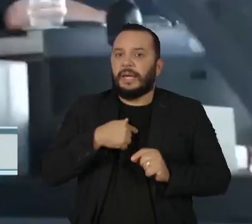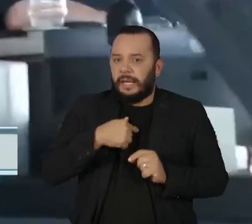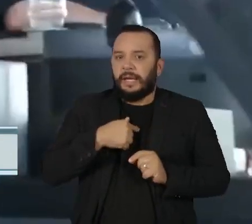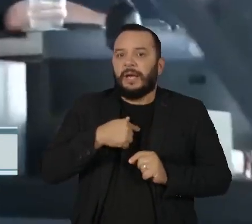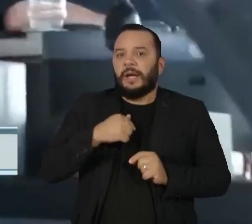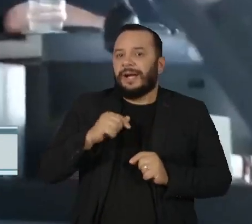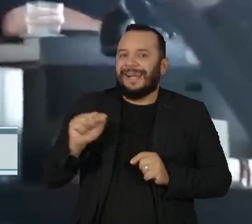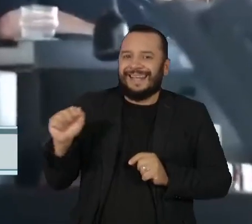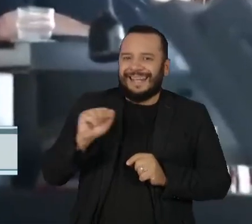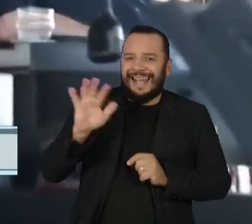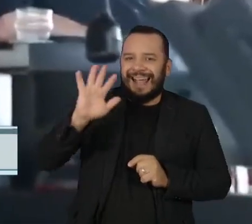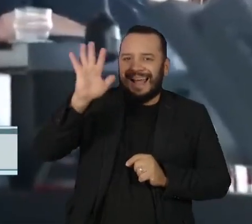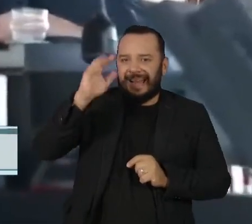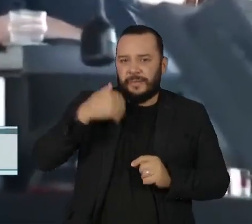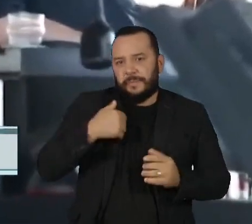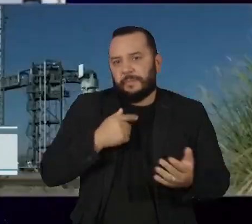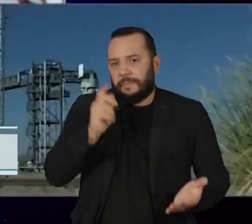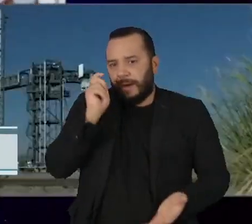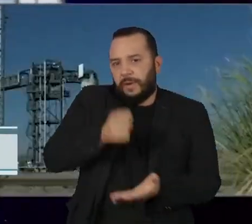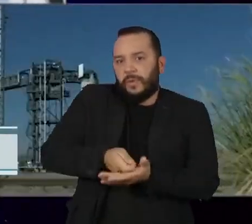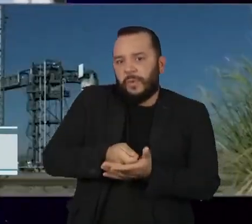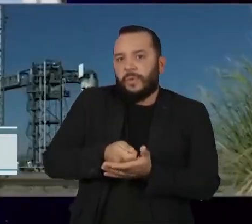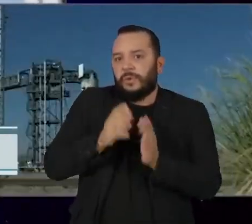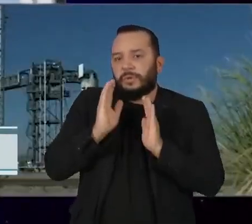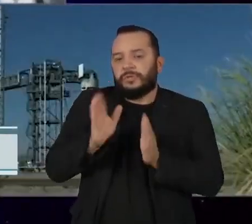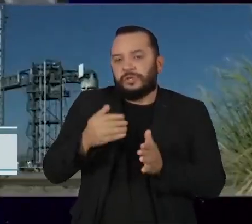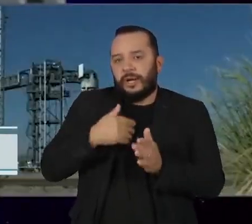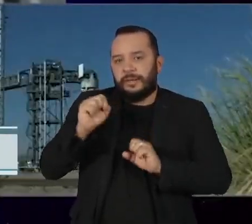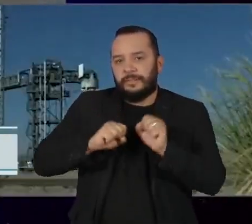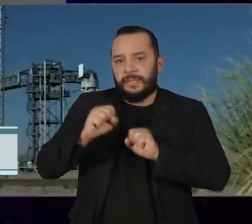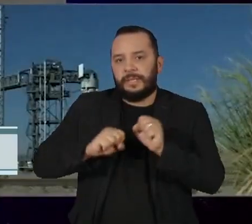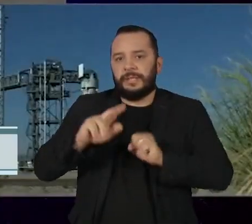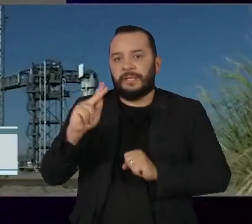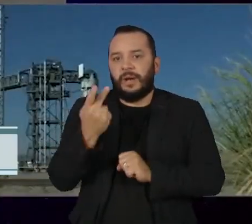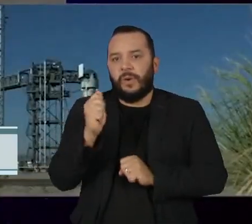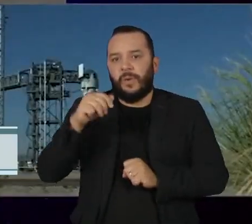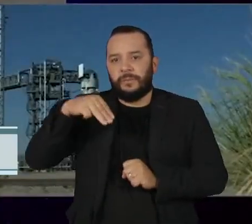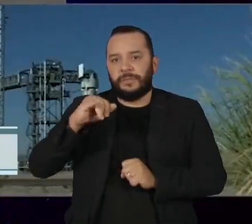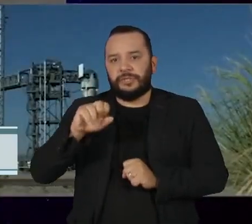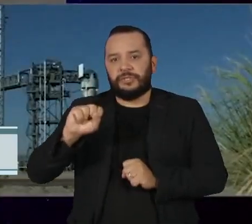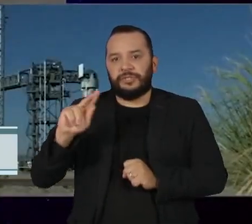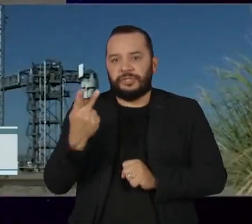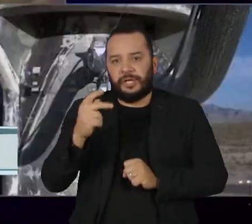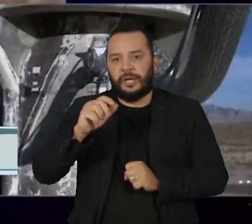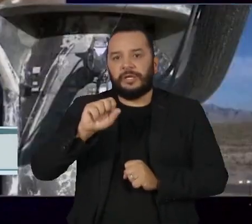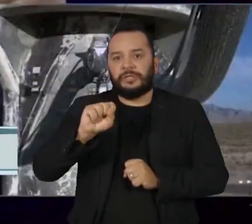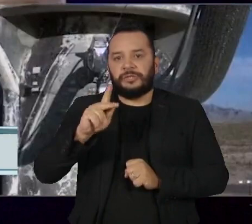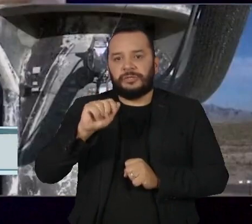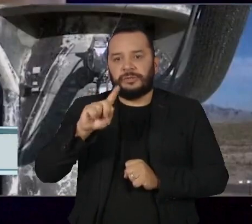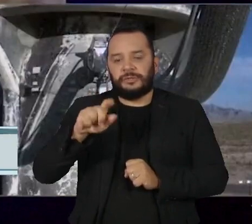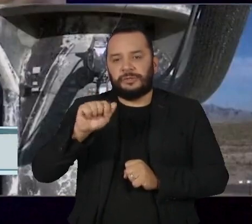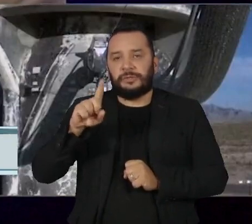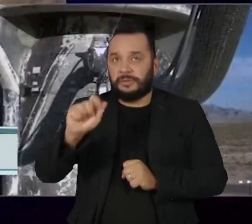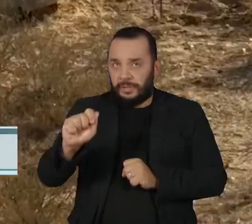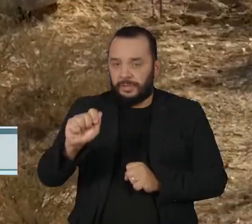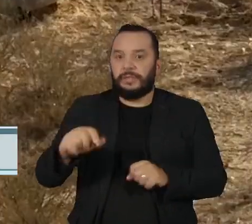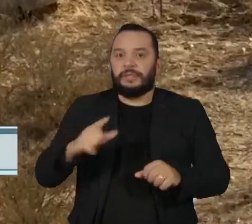o equivalente a um milhão de reais entre as cinco pessoas a Bordo estamos bilionário